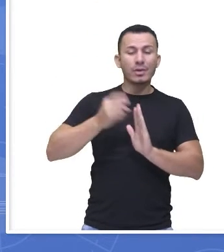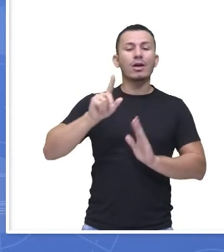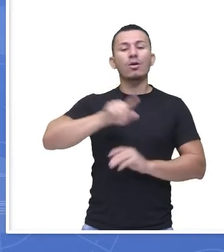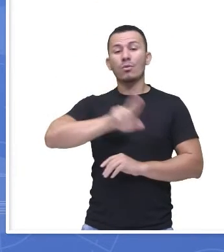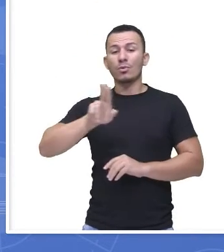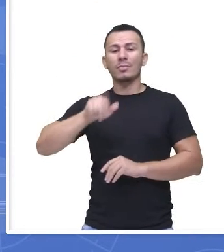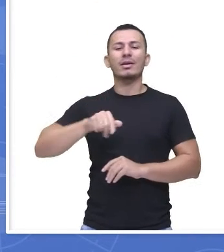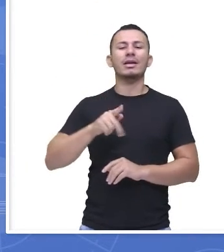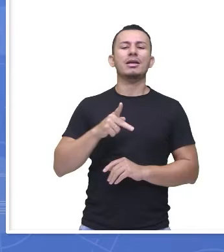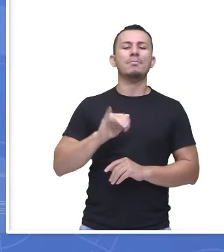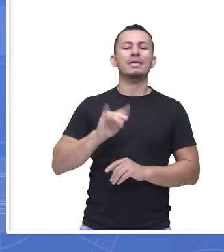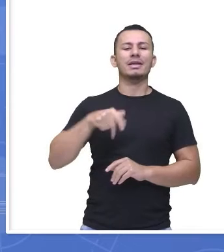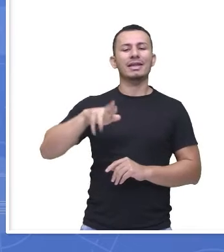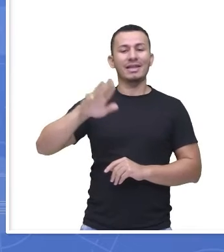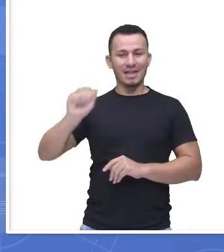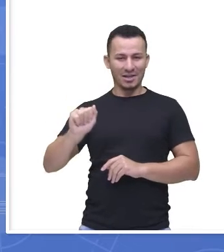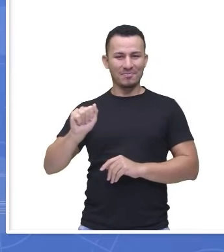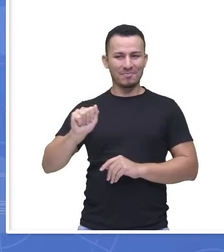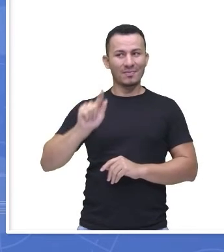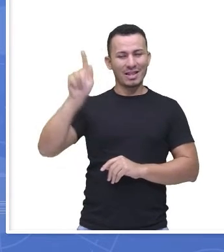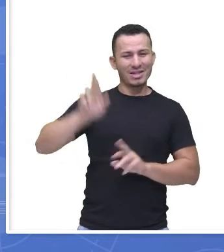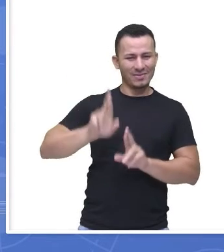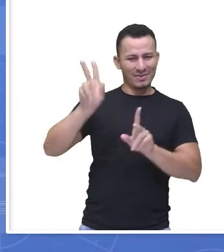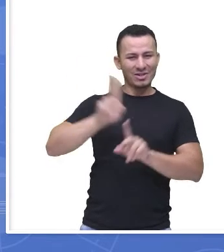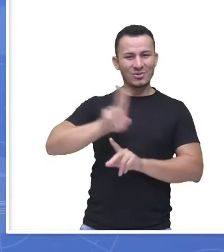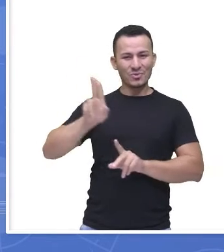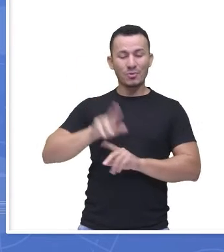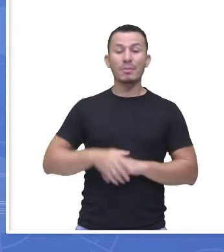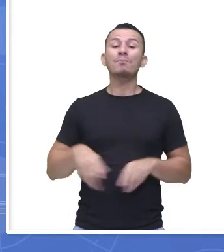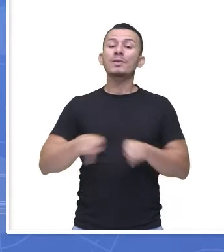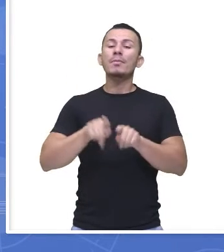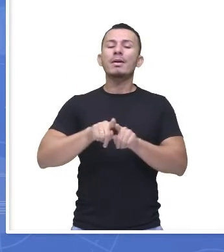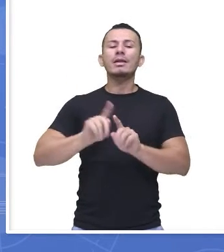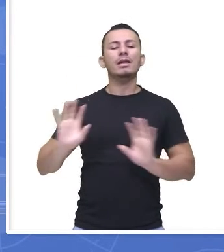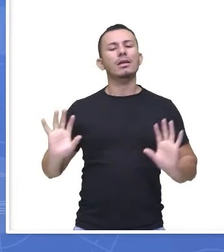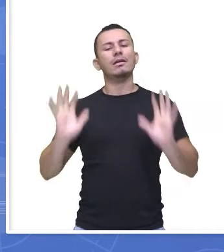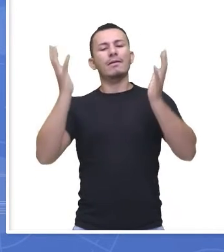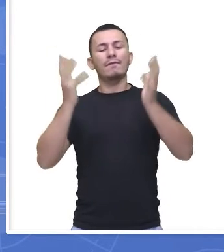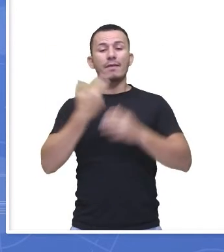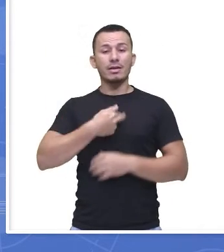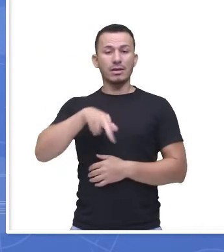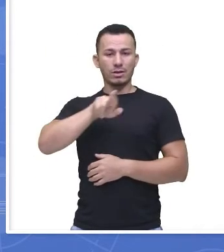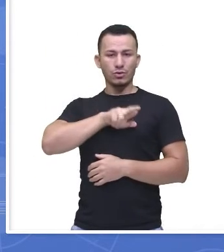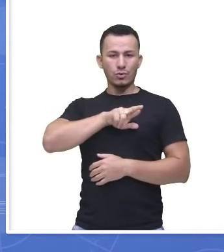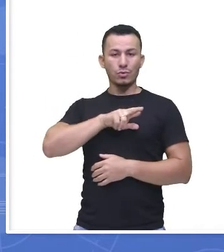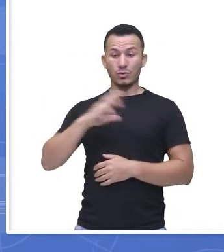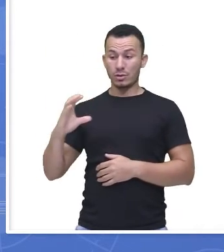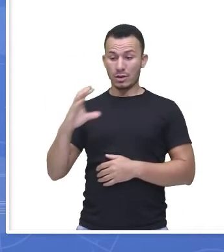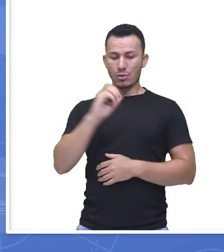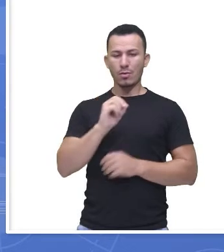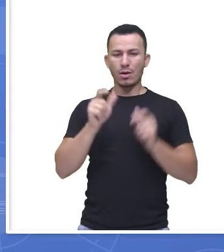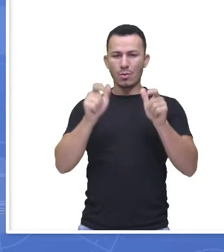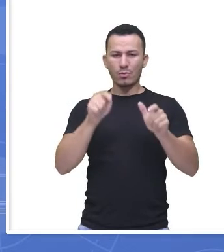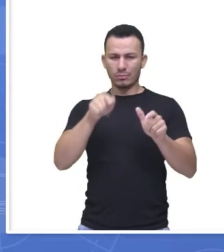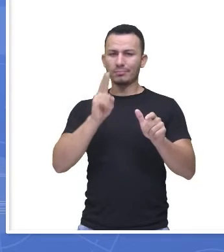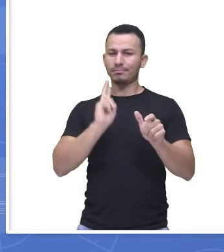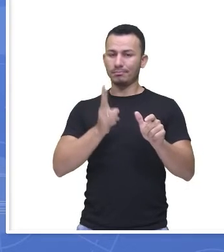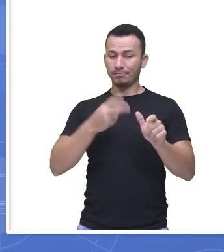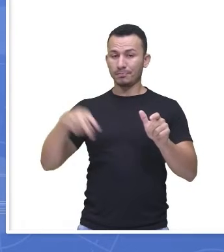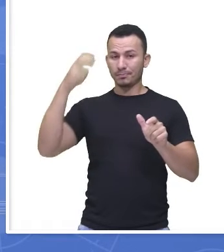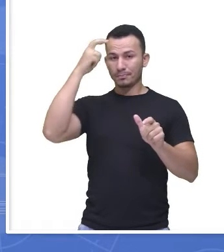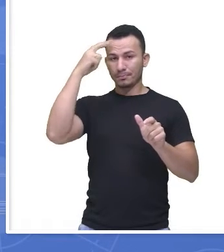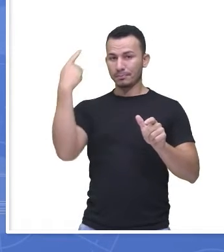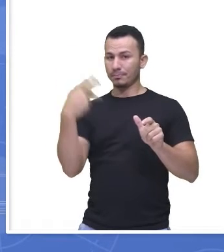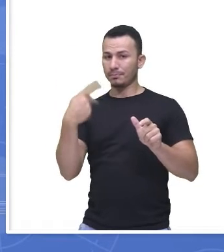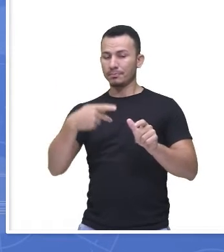aí as festas também religiosas aí na região do centro-oeste. Vamos lá, continuar